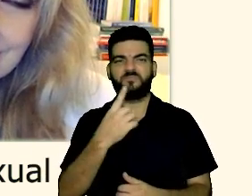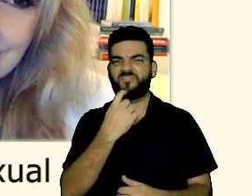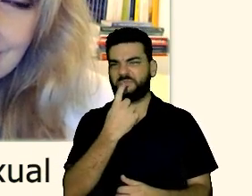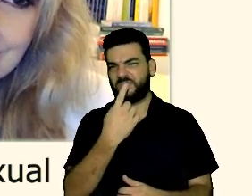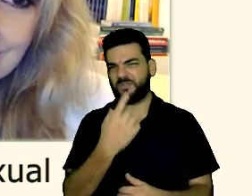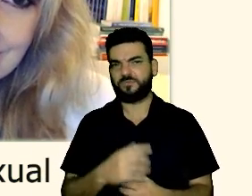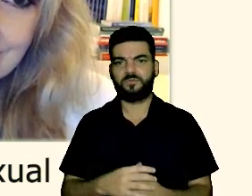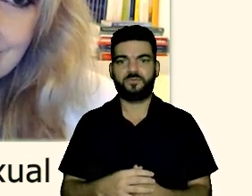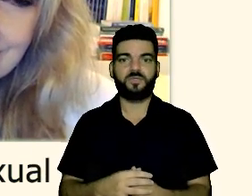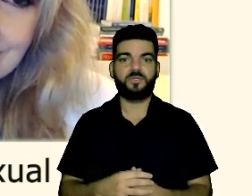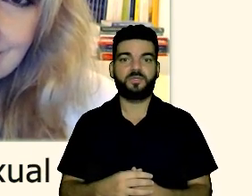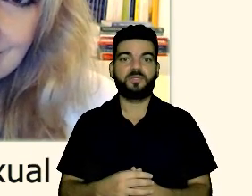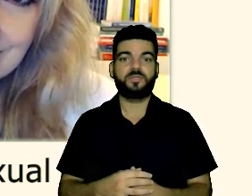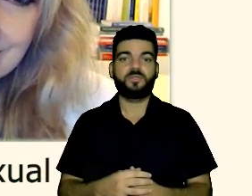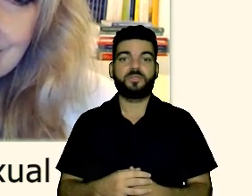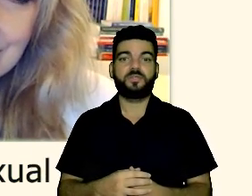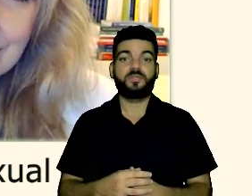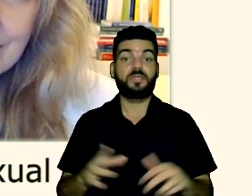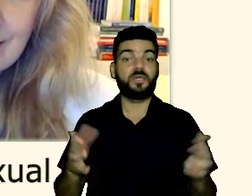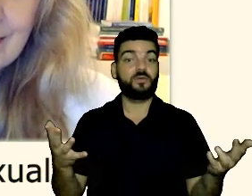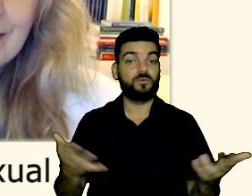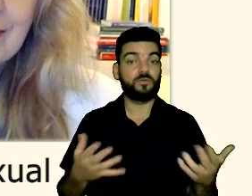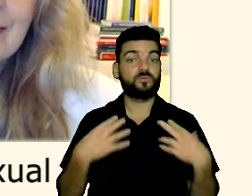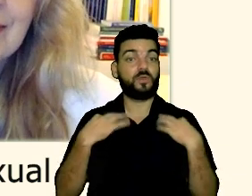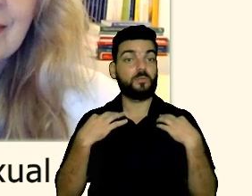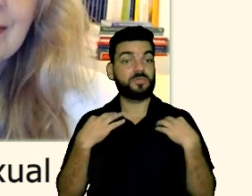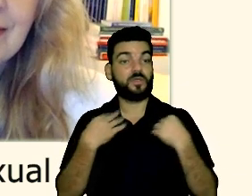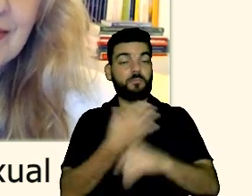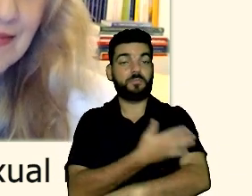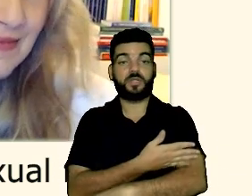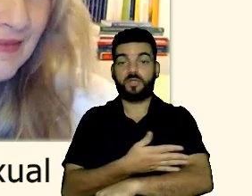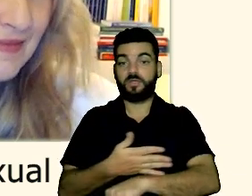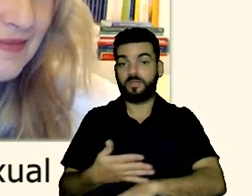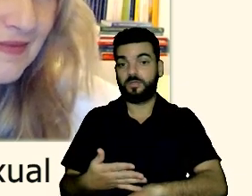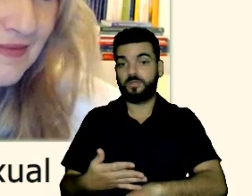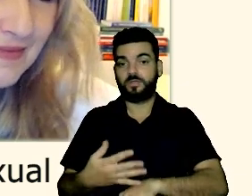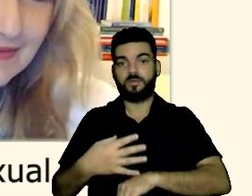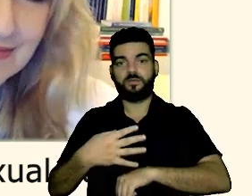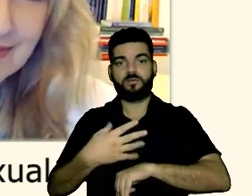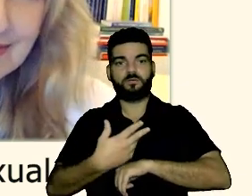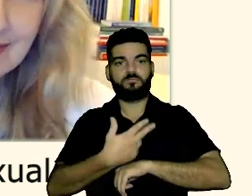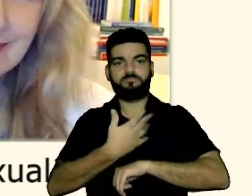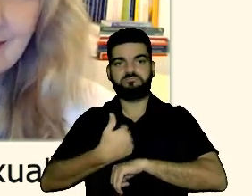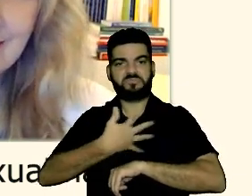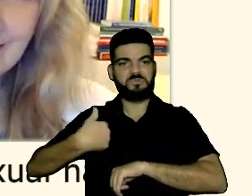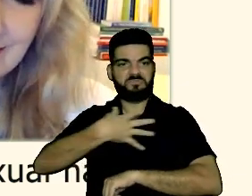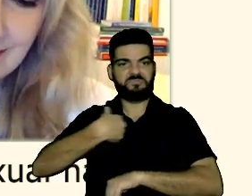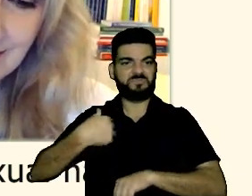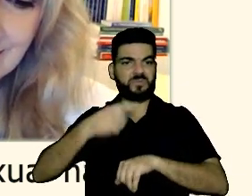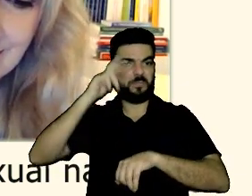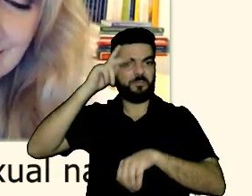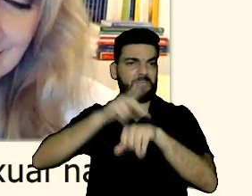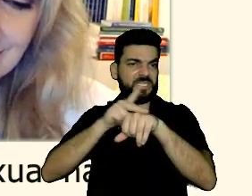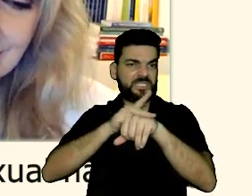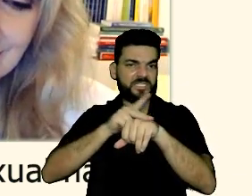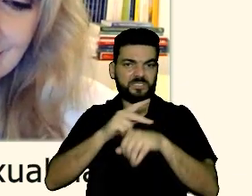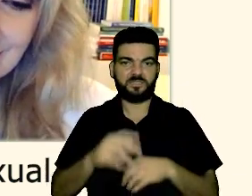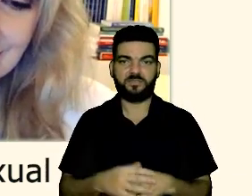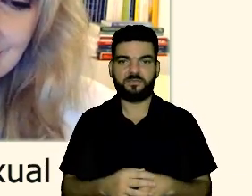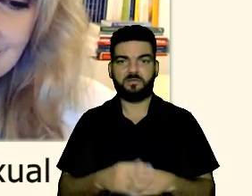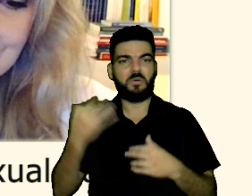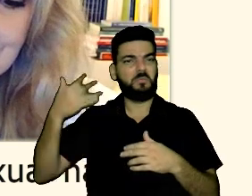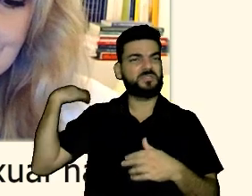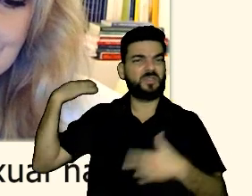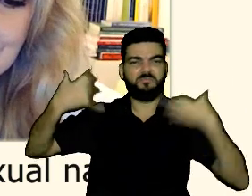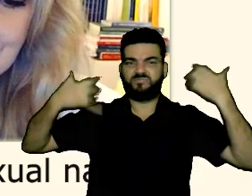de 37 anos, tenho cabelos lisos, repicados na altura do ombro, tingidos de vermelho, olhos verdes.